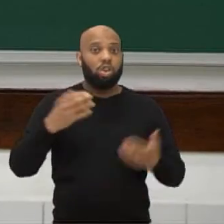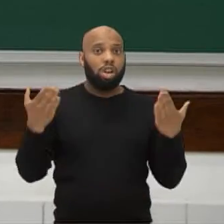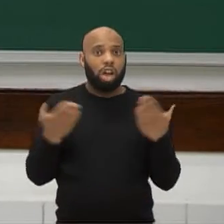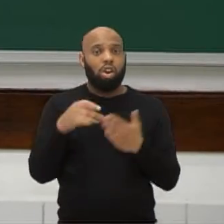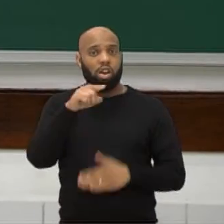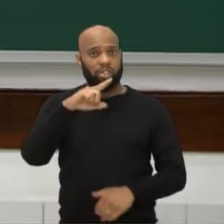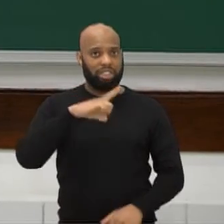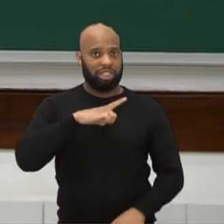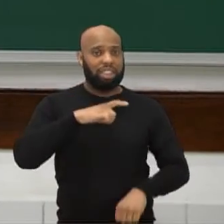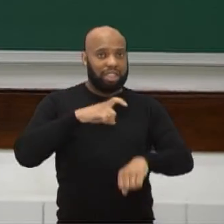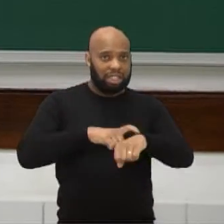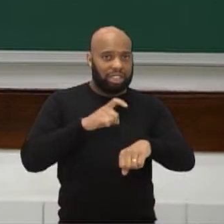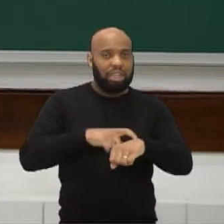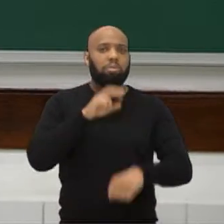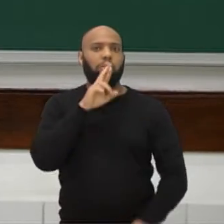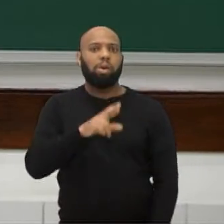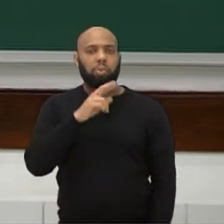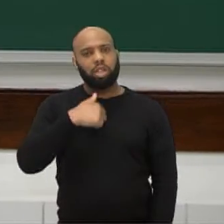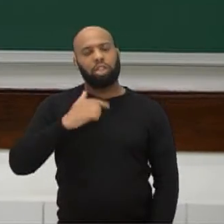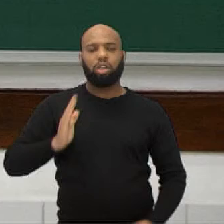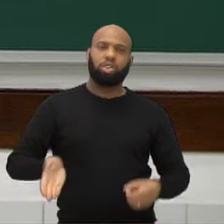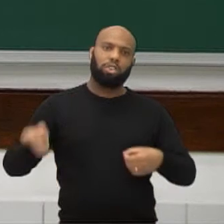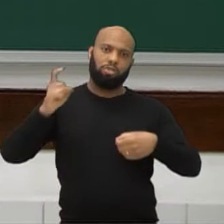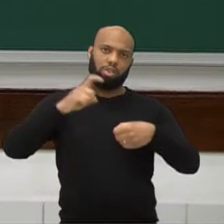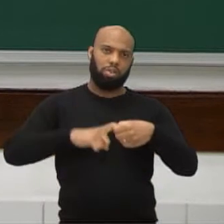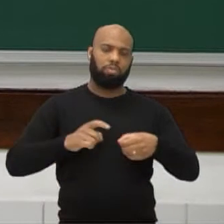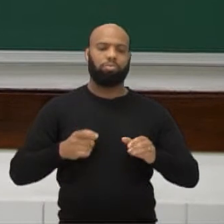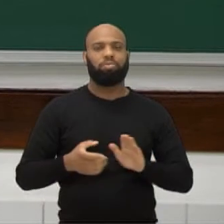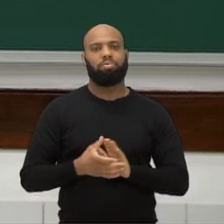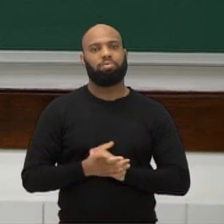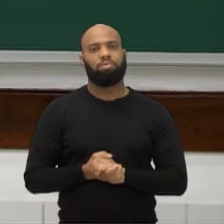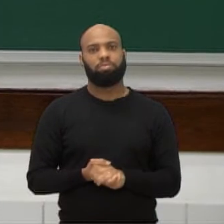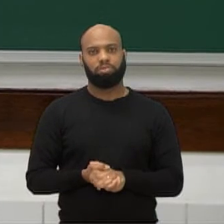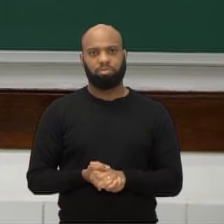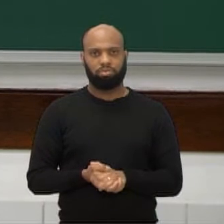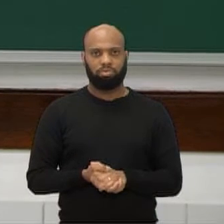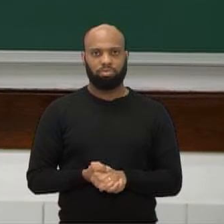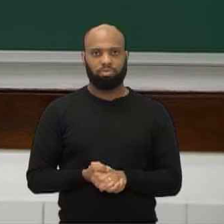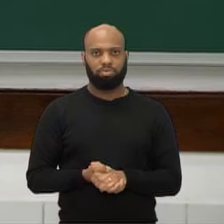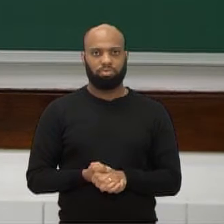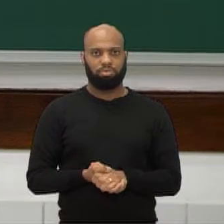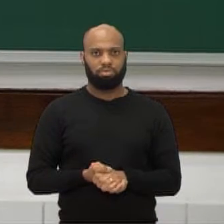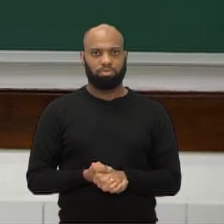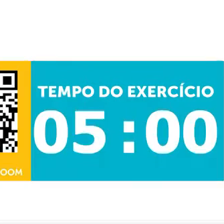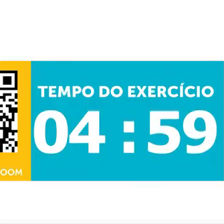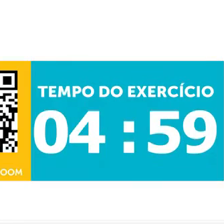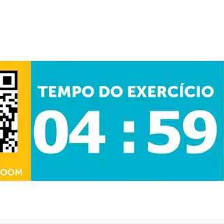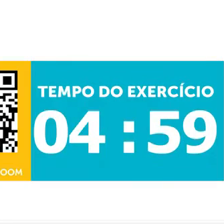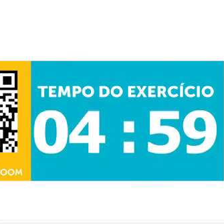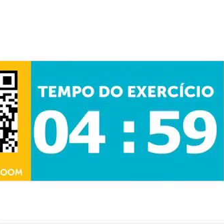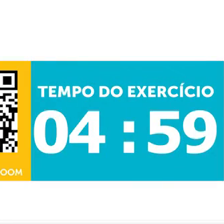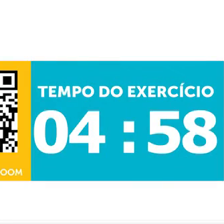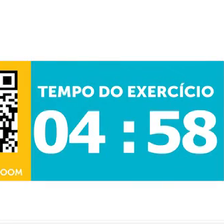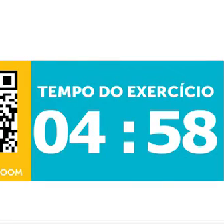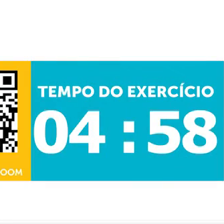Então, faça atividade, vai ter um tempo para isso e daqui a pouco nós voltamos.